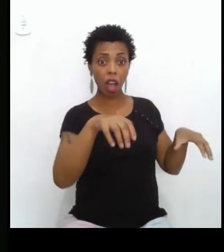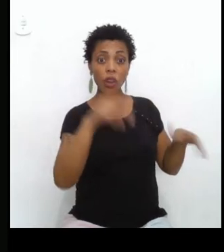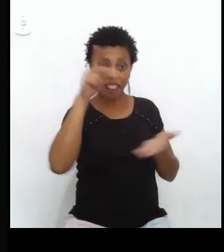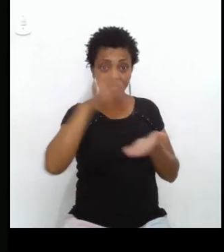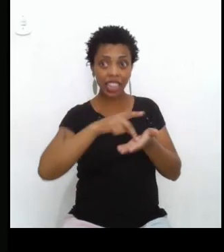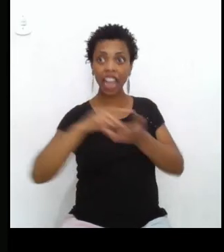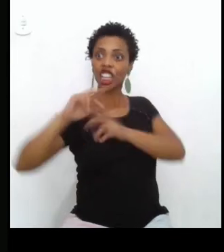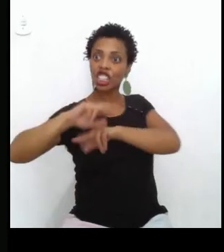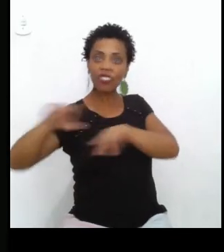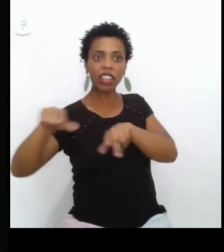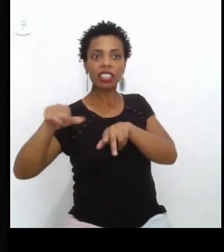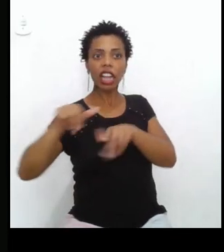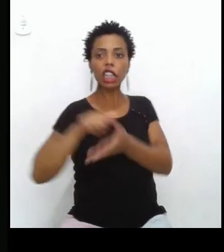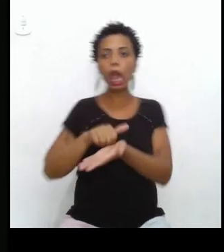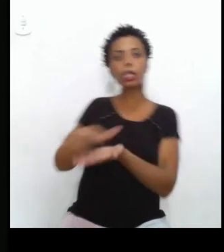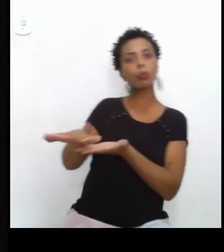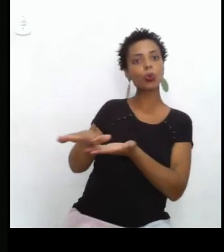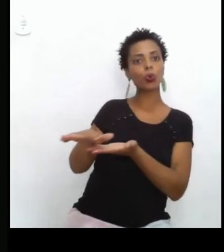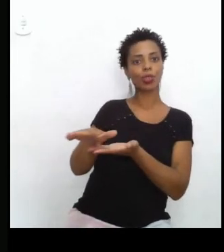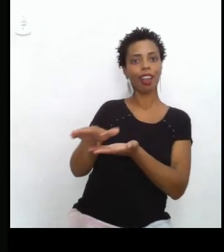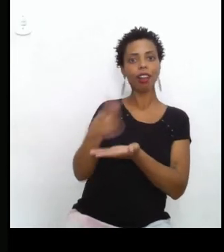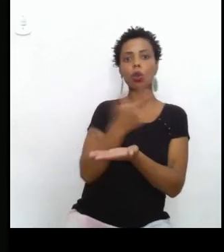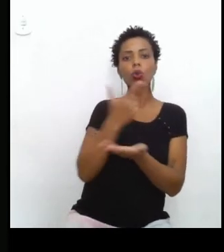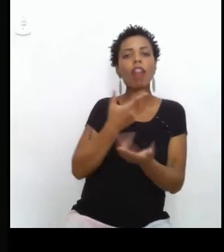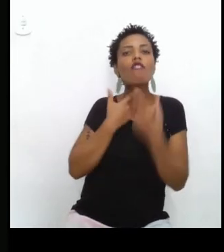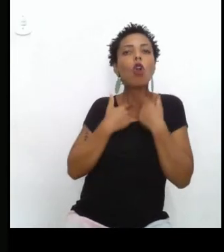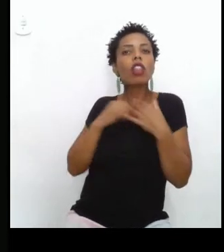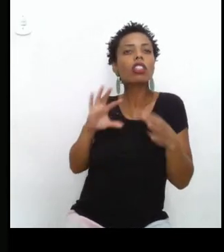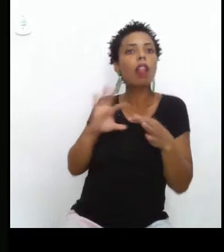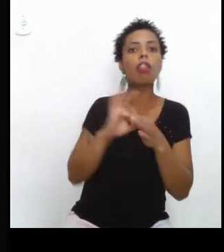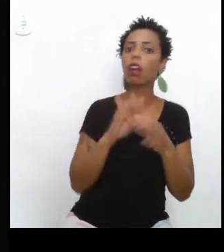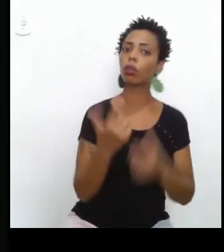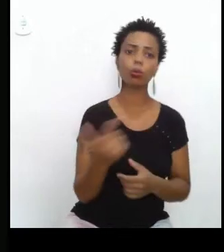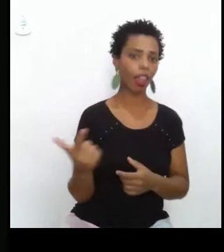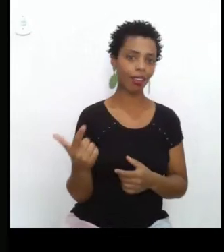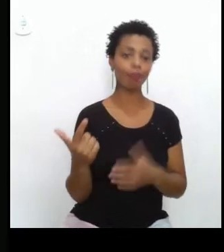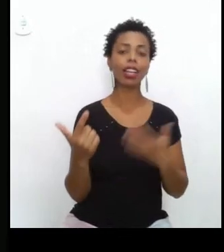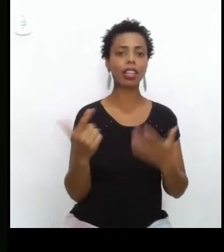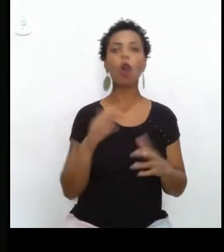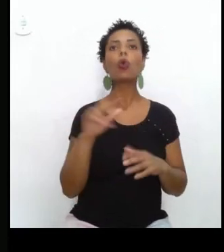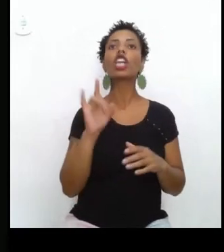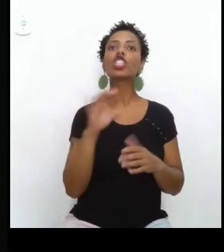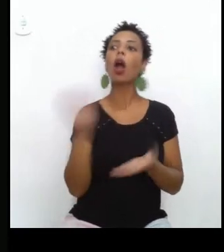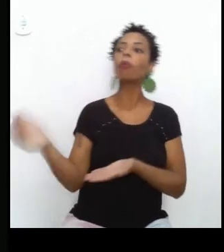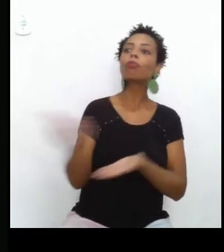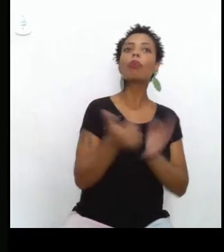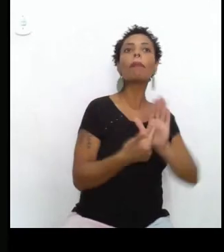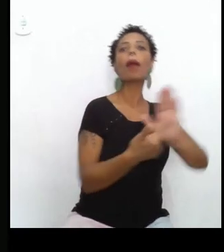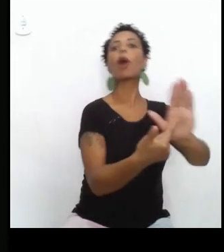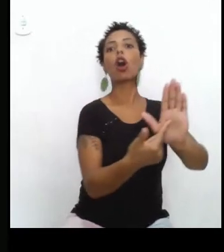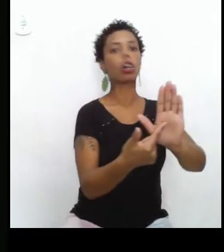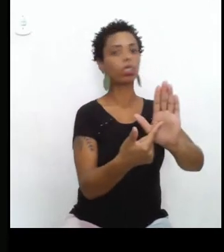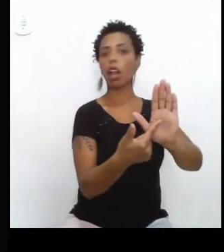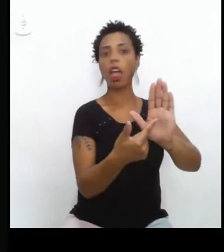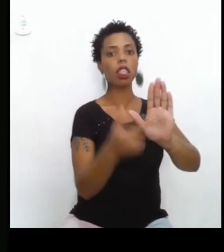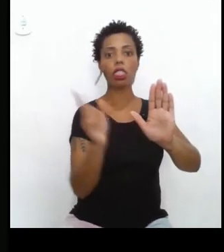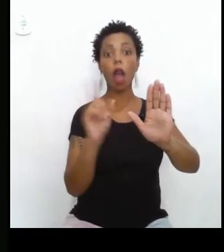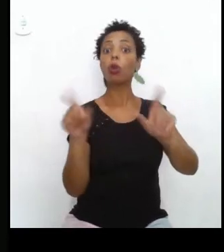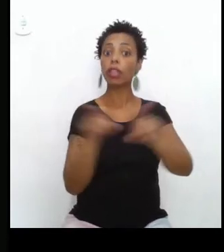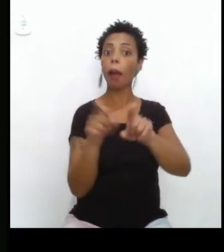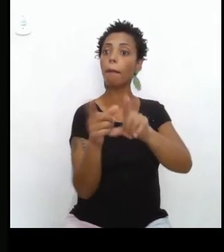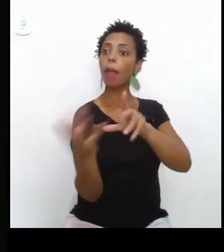sociais Então não é só simplesmente trazer trazer fazendo com que é incorporando